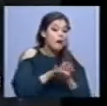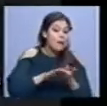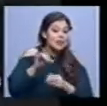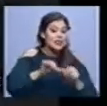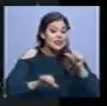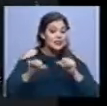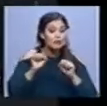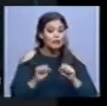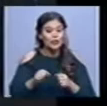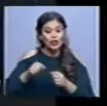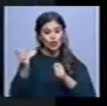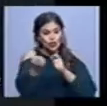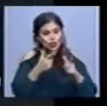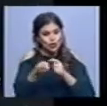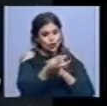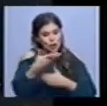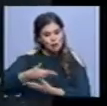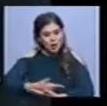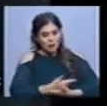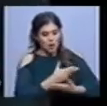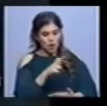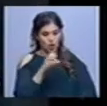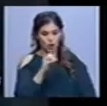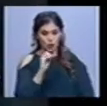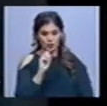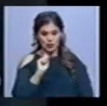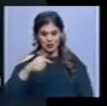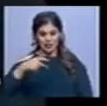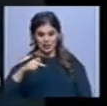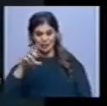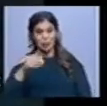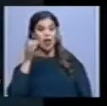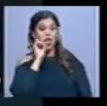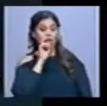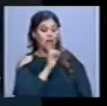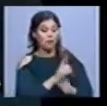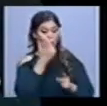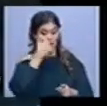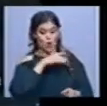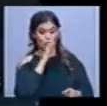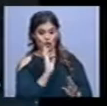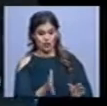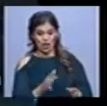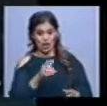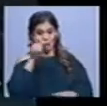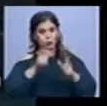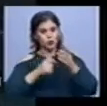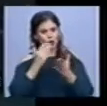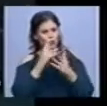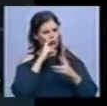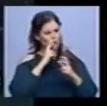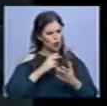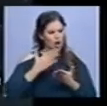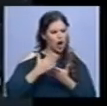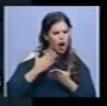binário de estrelas bebés e o Rosetta no cometa. E isto é importante porque, como eu estava a dizer, para os químicos é sempre extraordinário